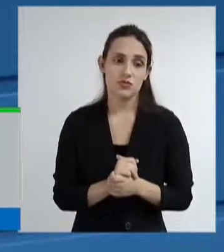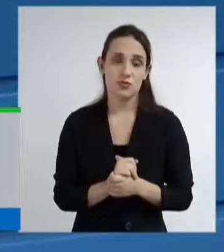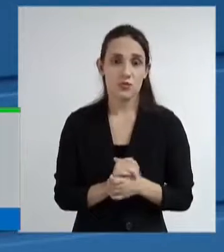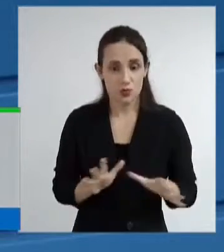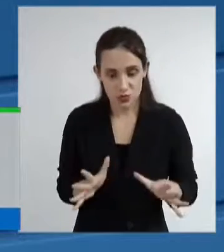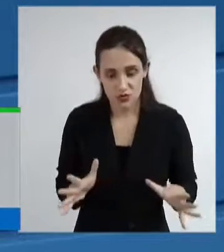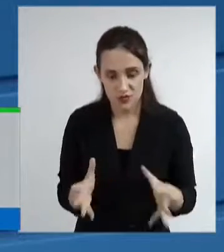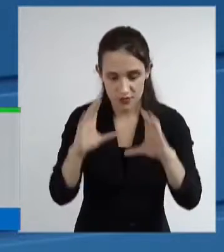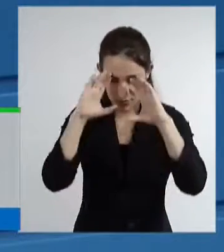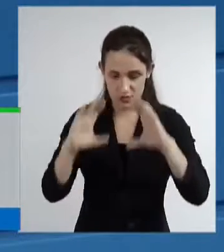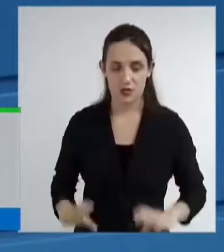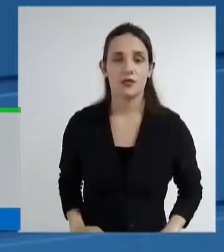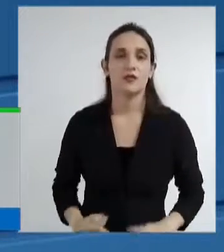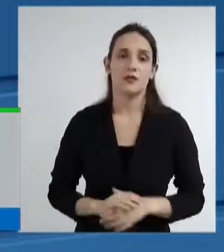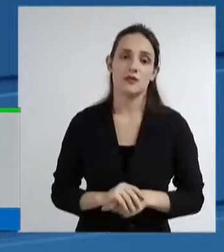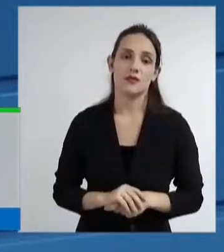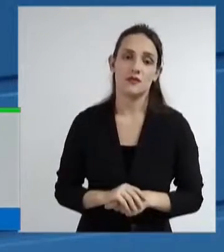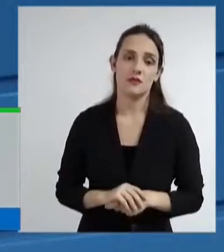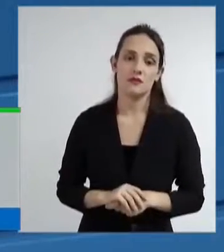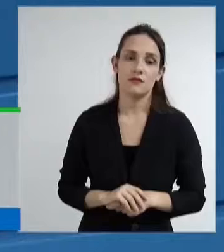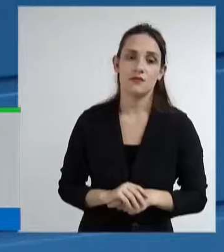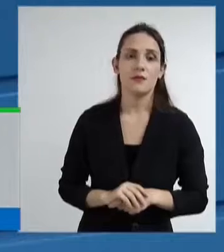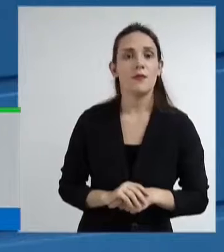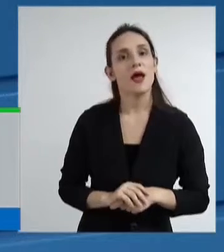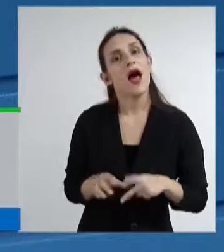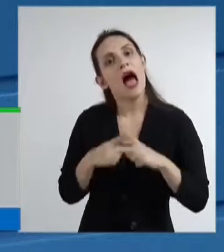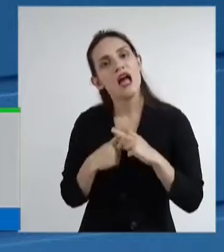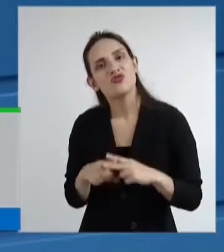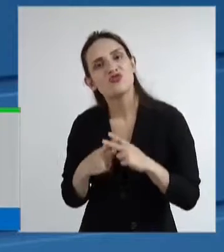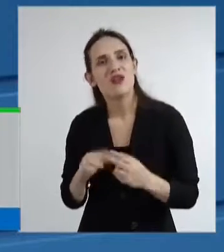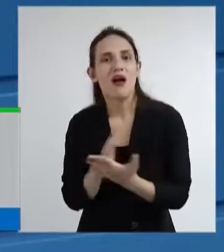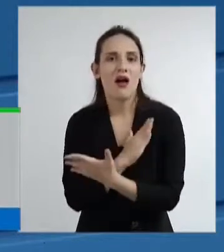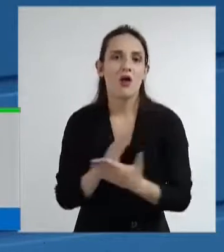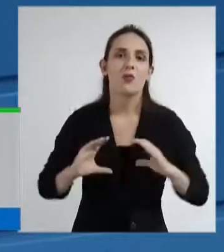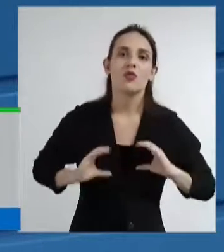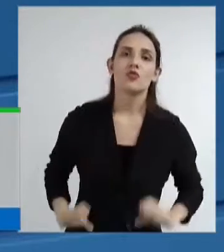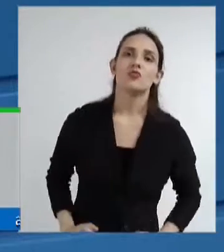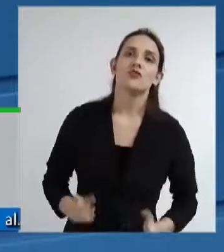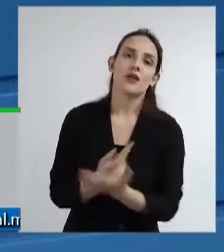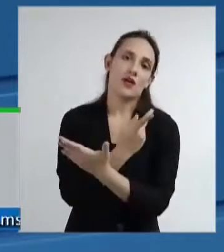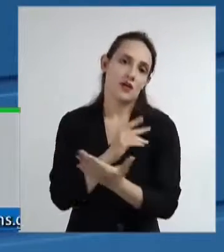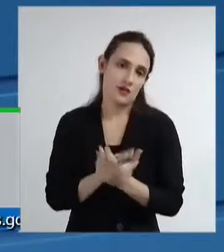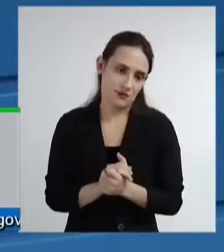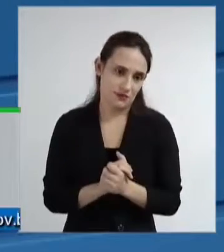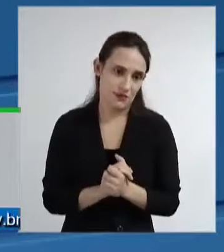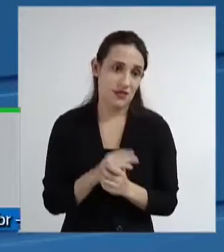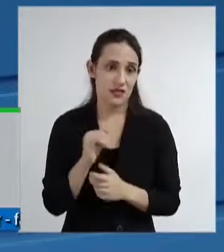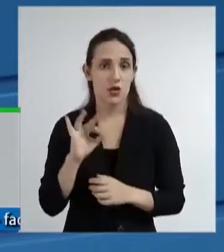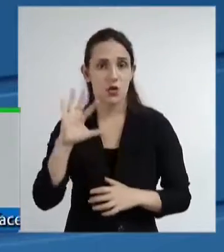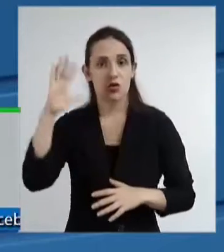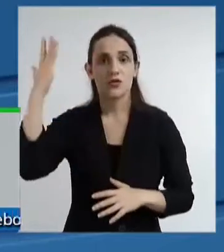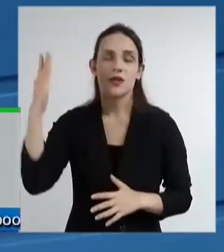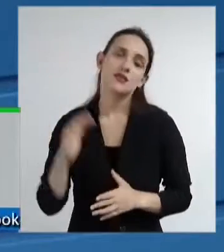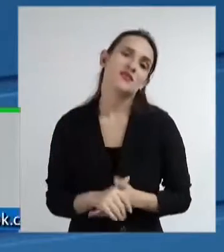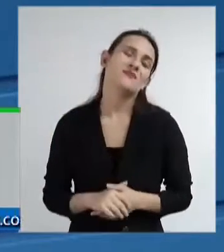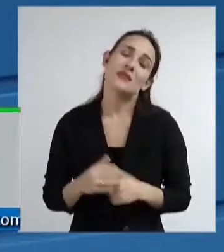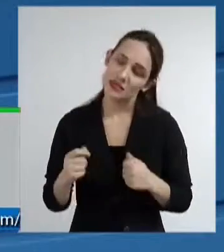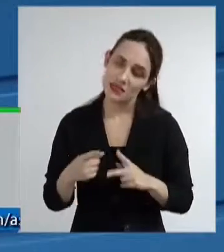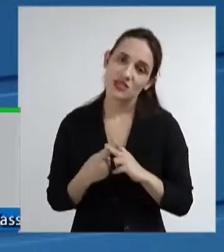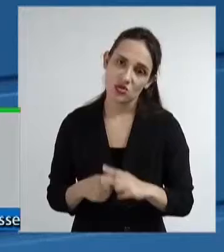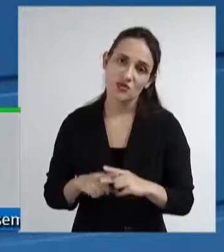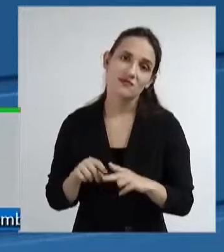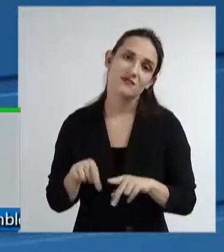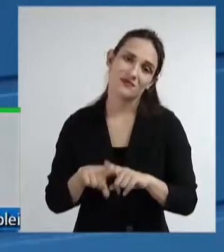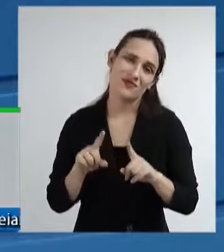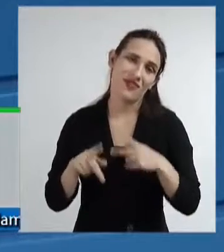cidadão, valorizando essas modalidades de ensino para corrigir esse tipo de conduta, de, eventualmente, quem pratique isso. Então, ficou mal